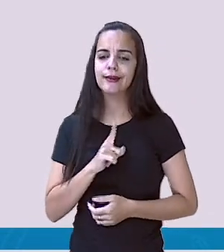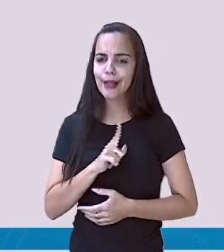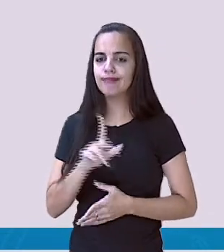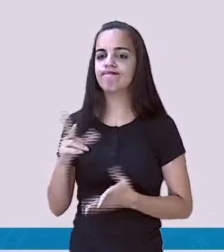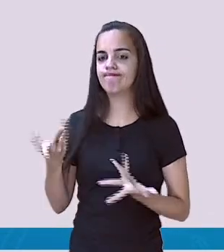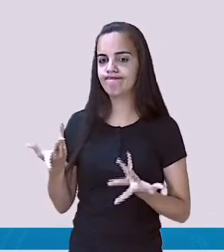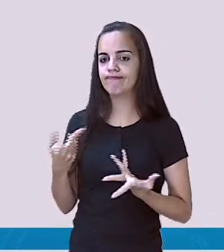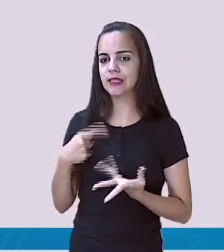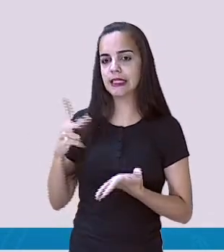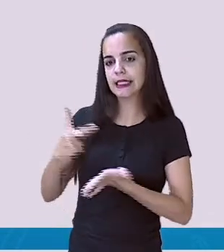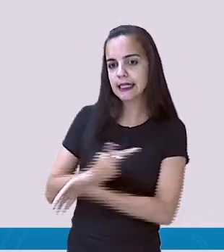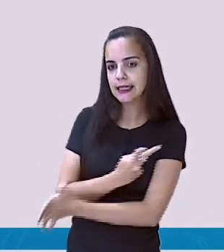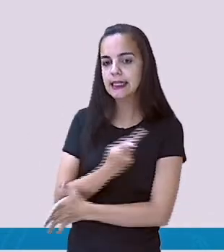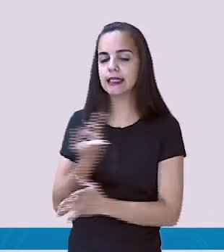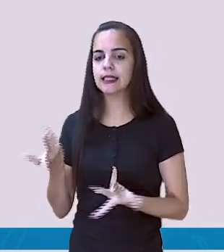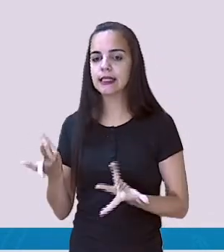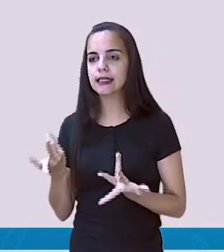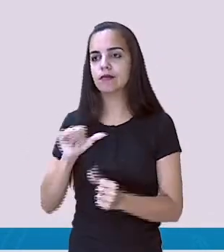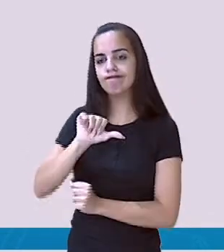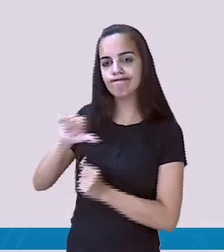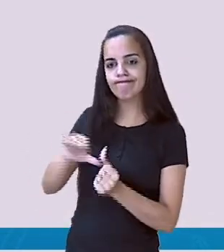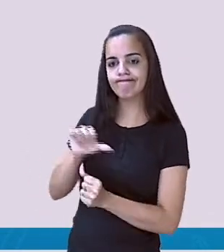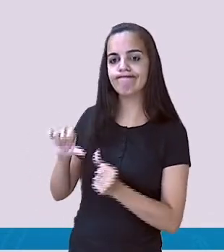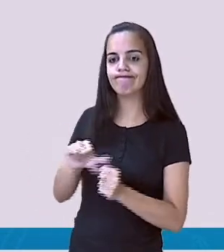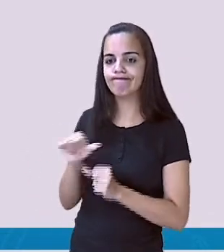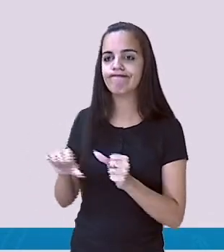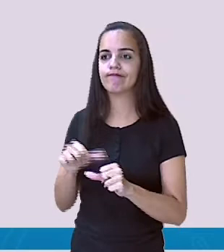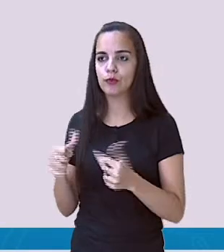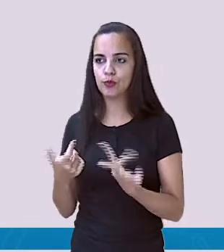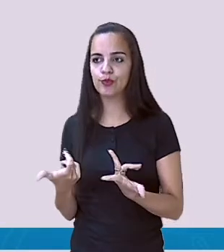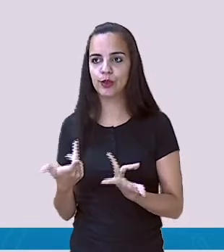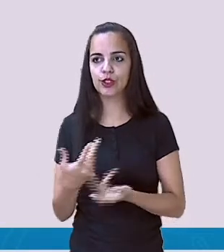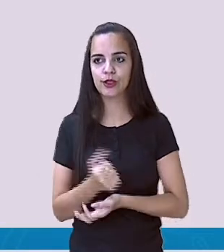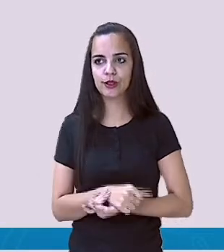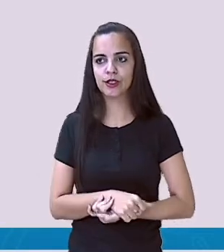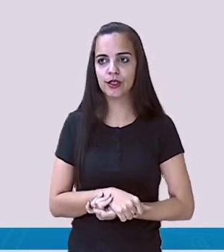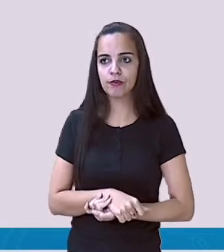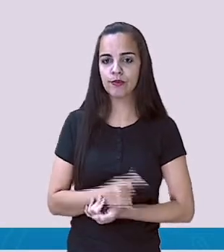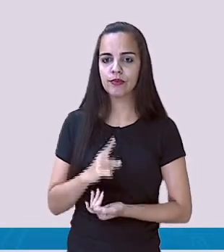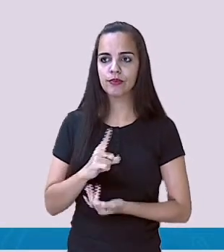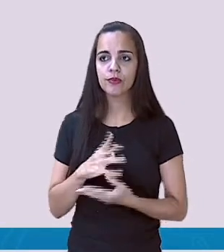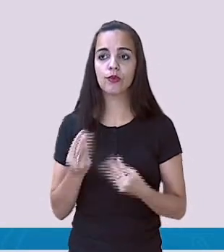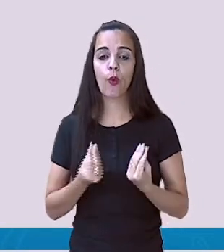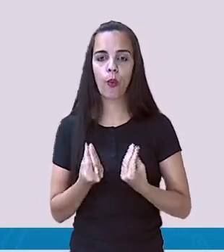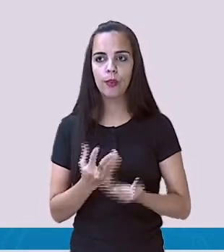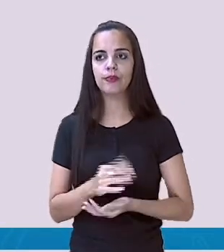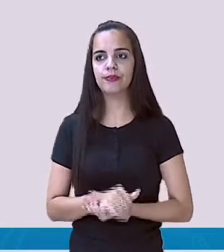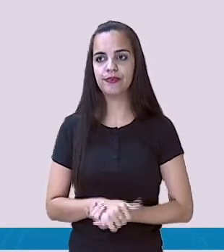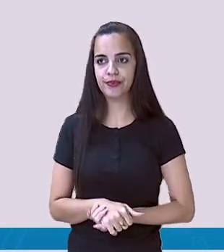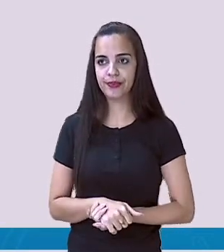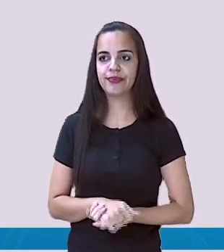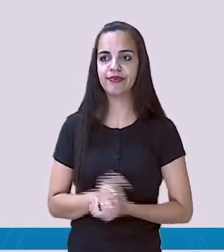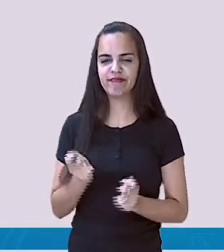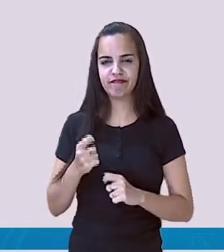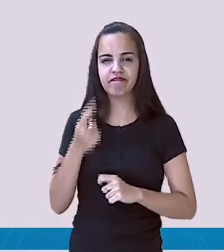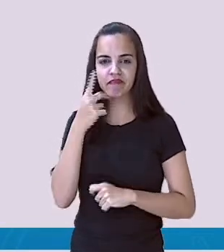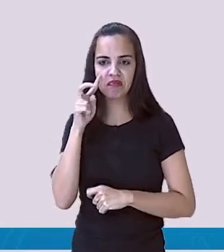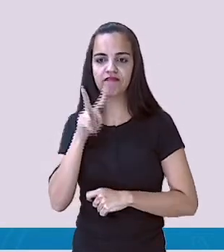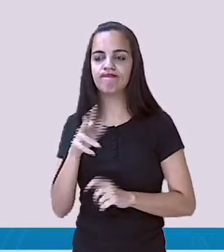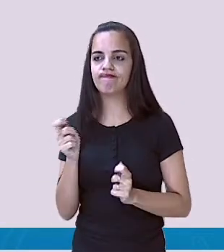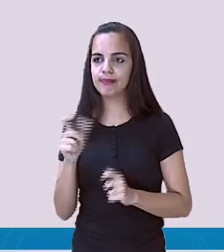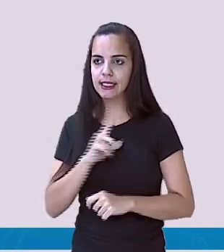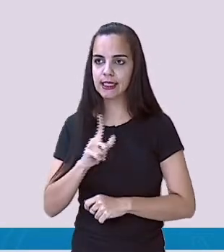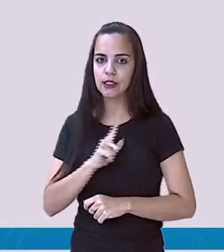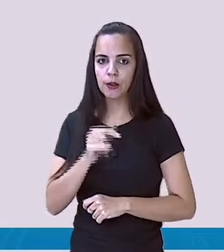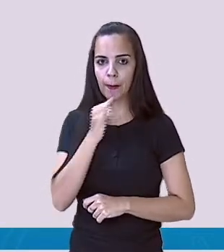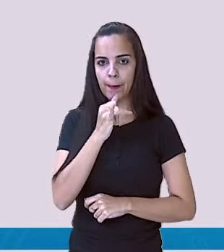intervenção? Será que a gente percebe alguma modificação na paisagem de um determinado lugar? Sim, vemos sim. Esse tipo